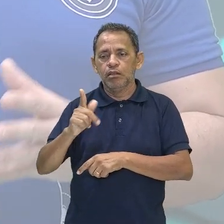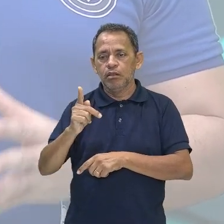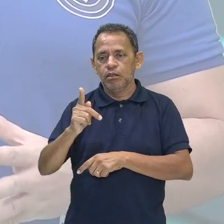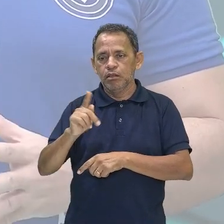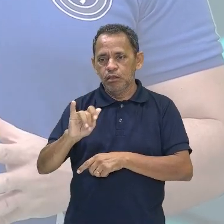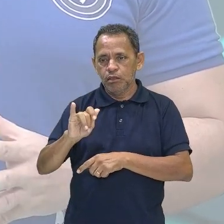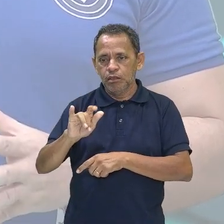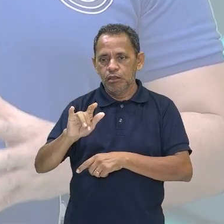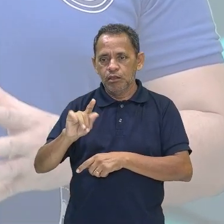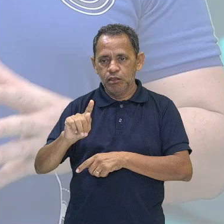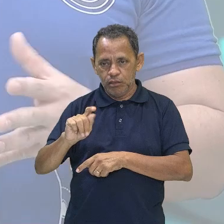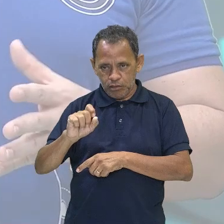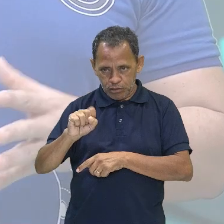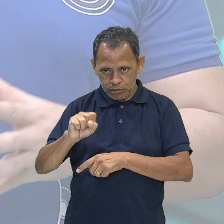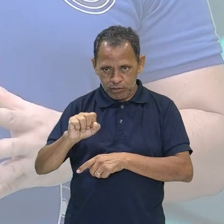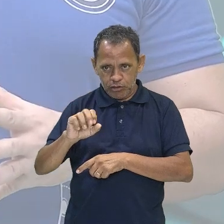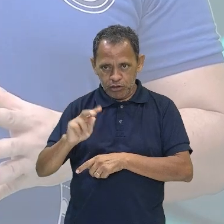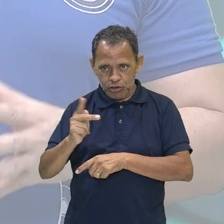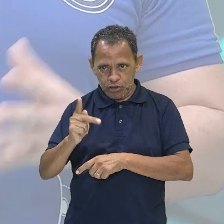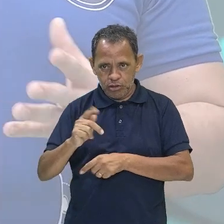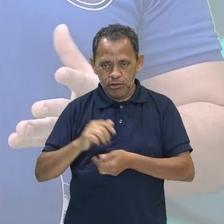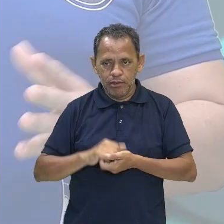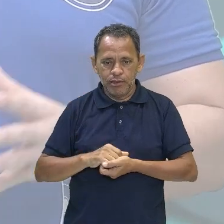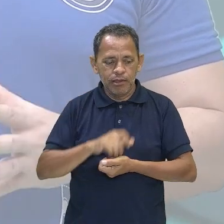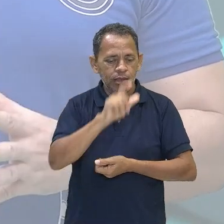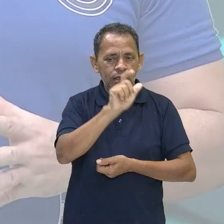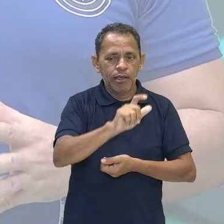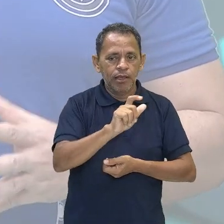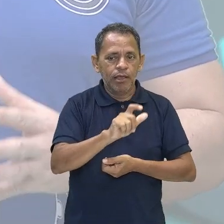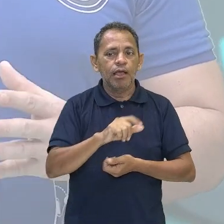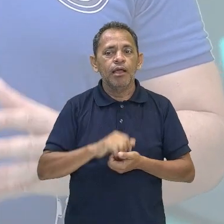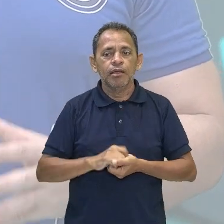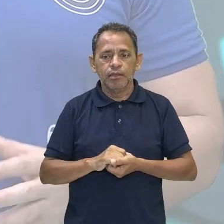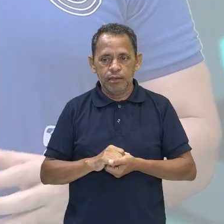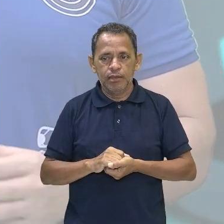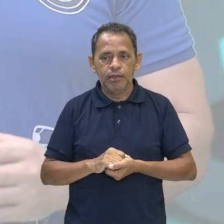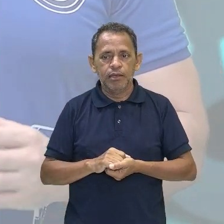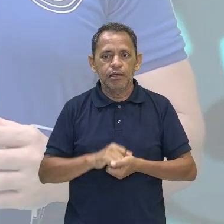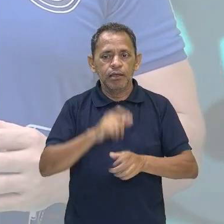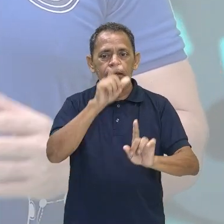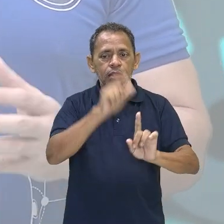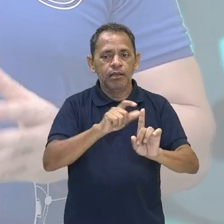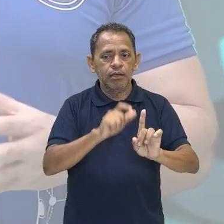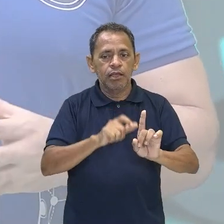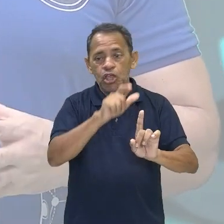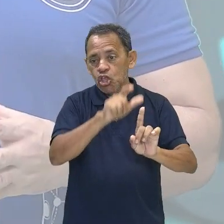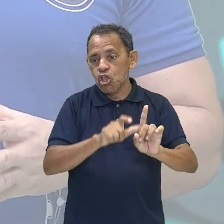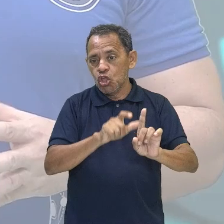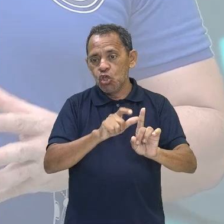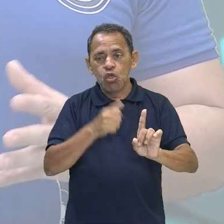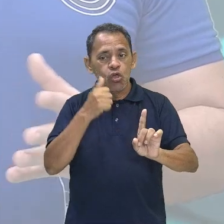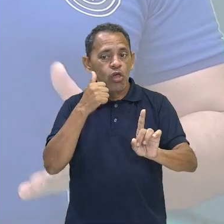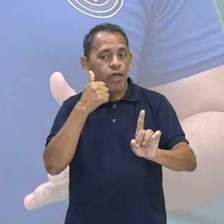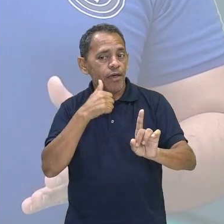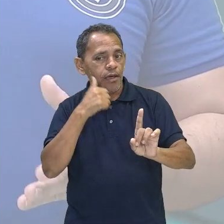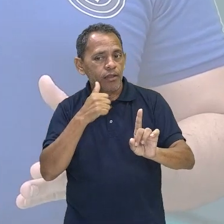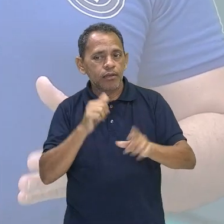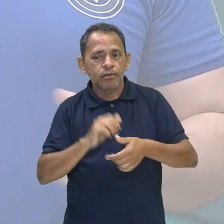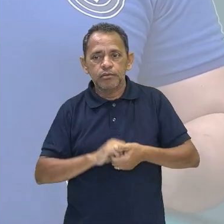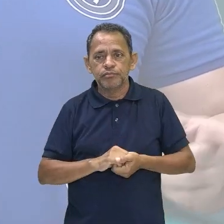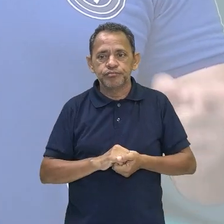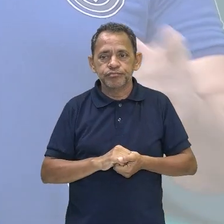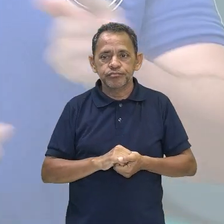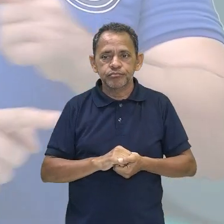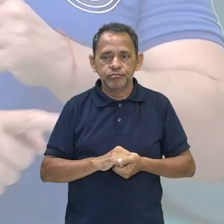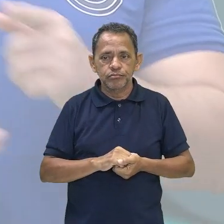sujeito she, ok? Ela. Na forma afirmativa, nós falamos she is. Já na forma